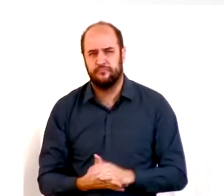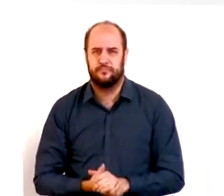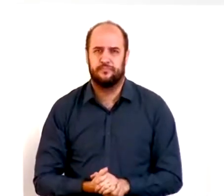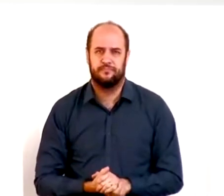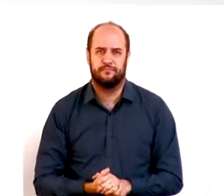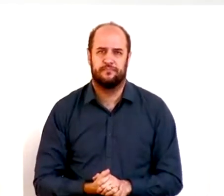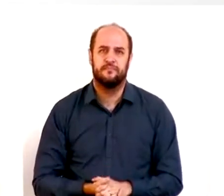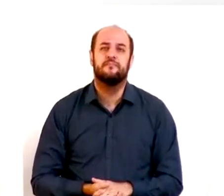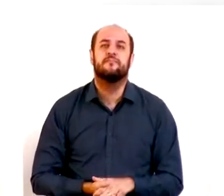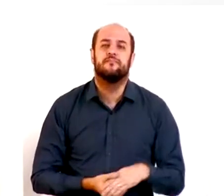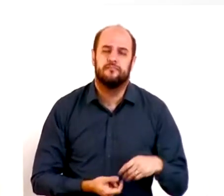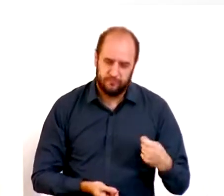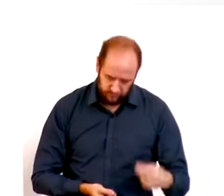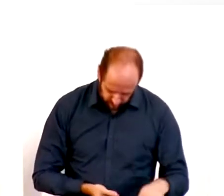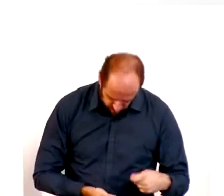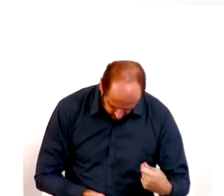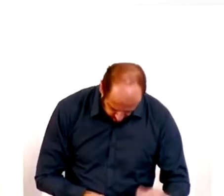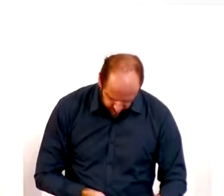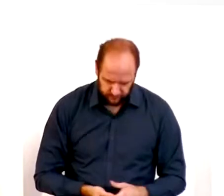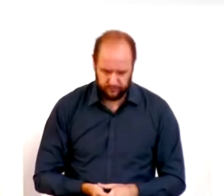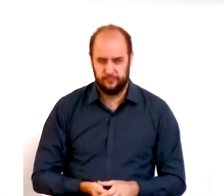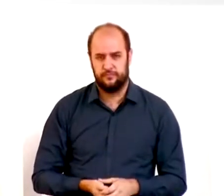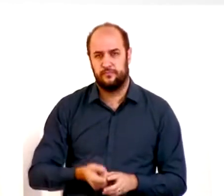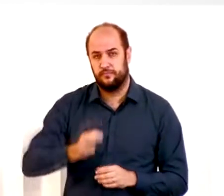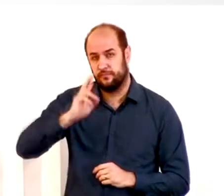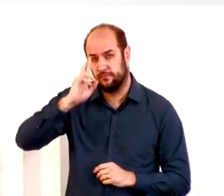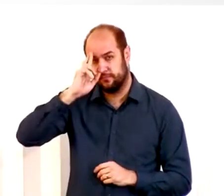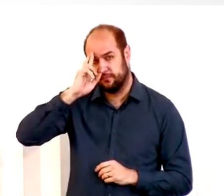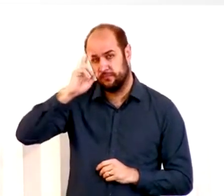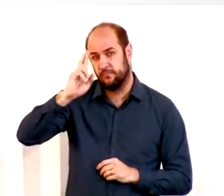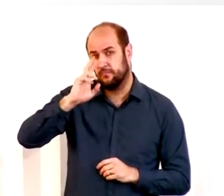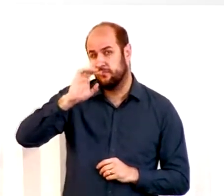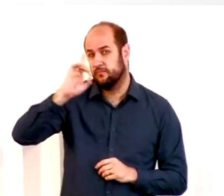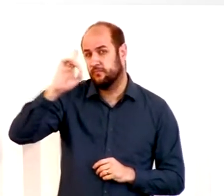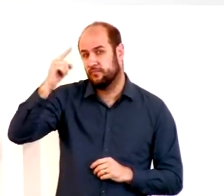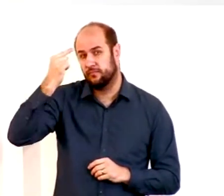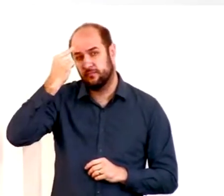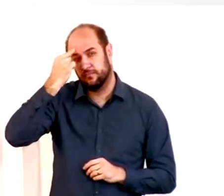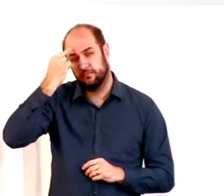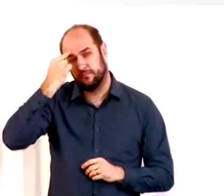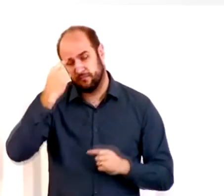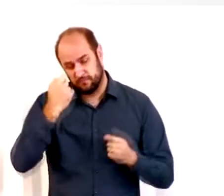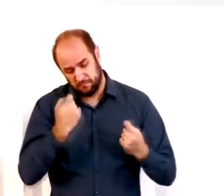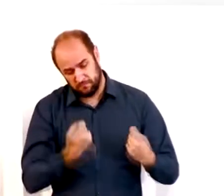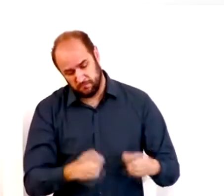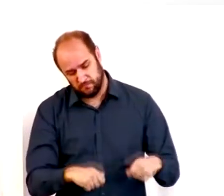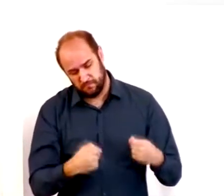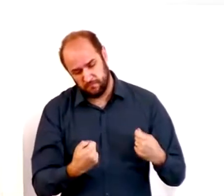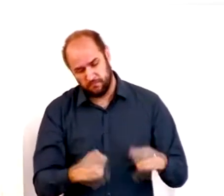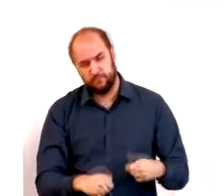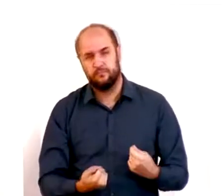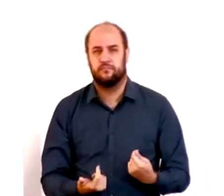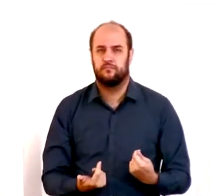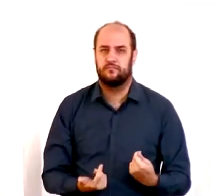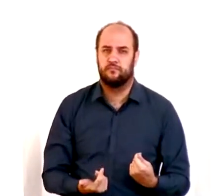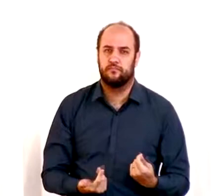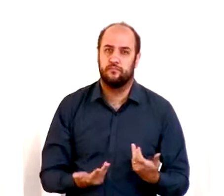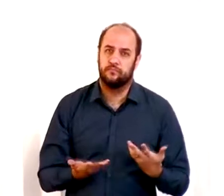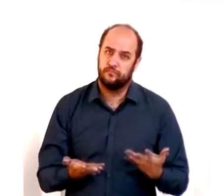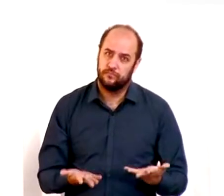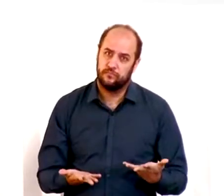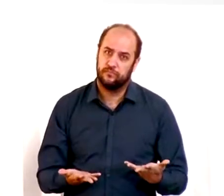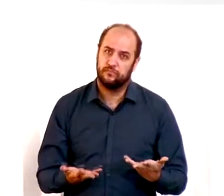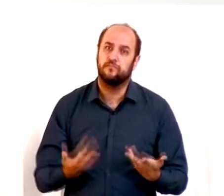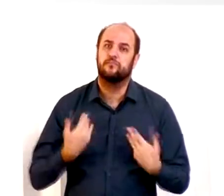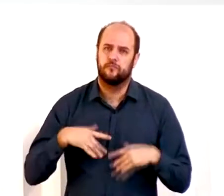É necessário. O Senhor Deus considera necessário. Isso, obviamente, eleva um pouco o nível